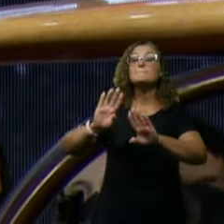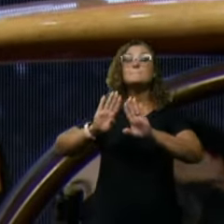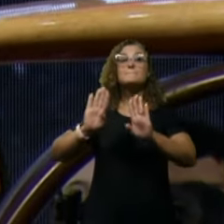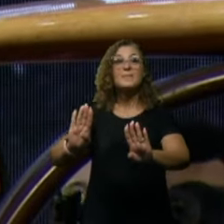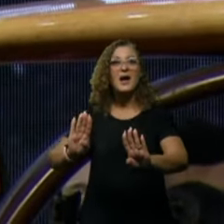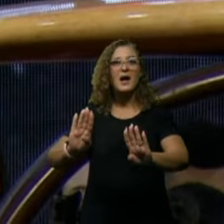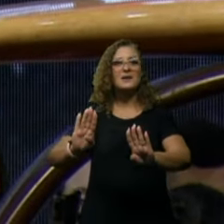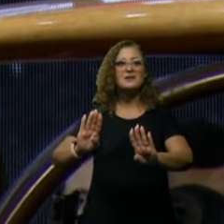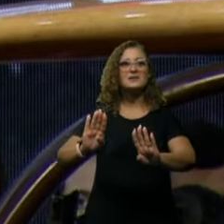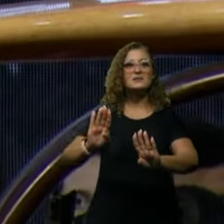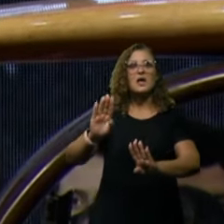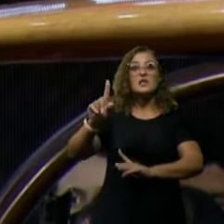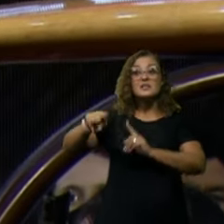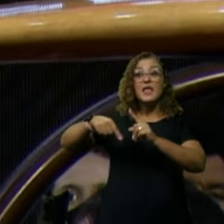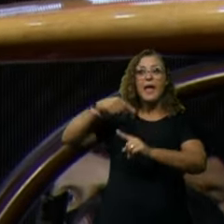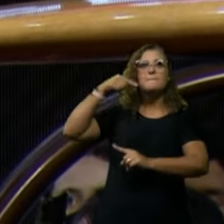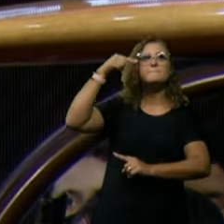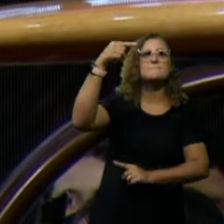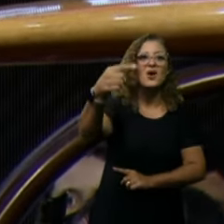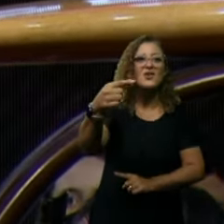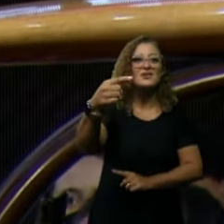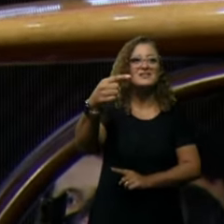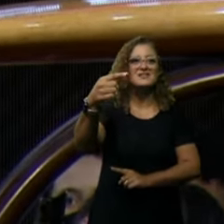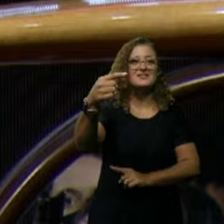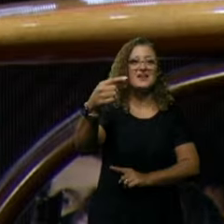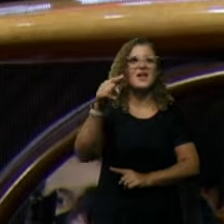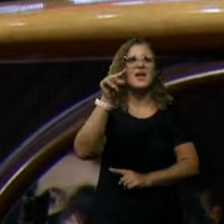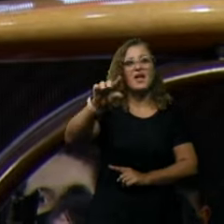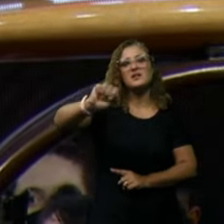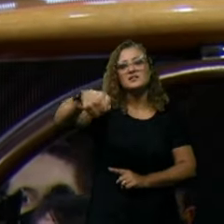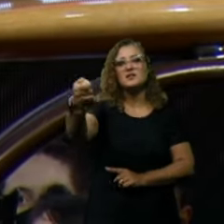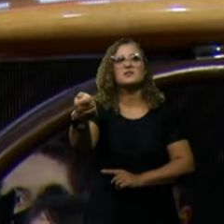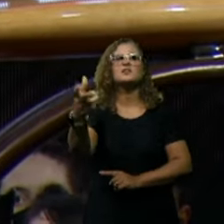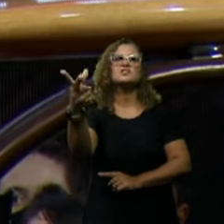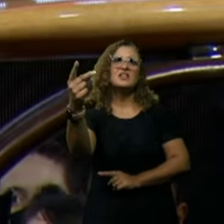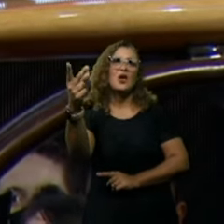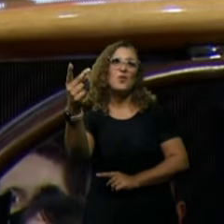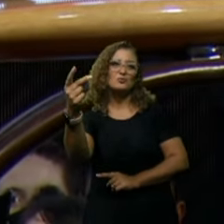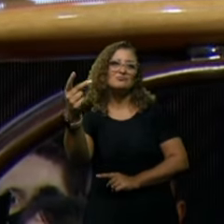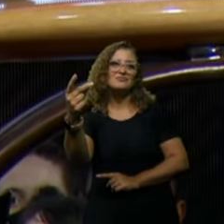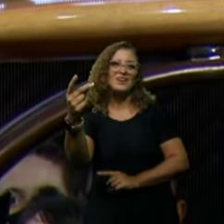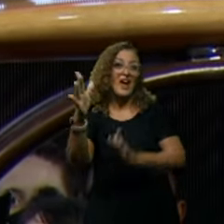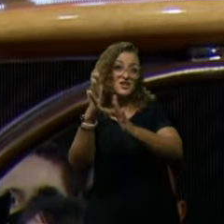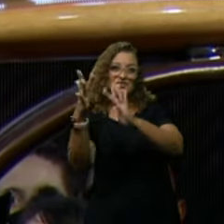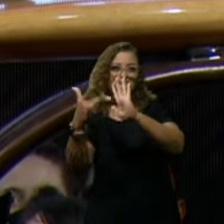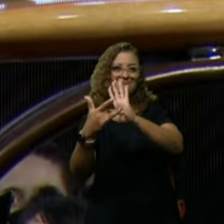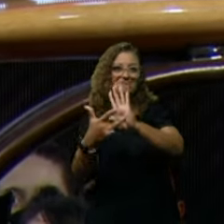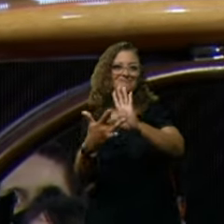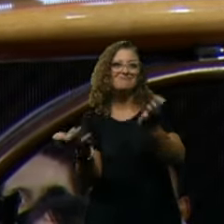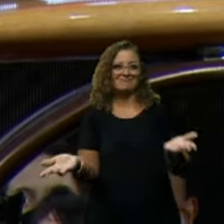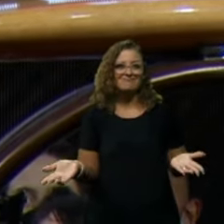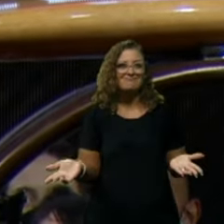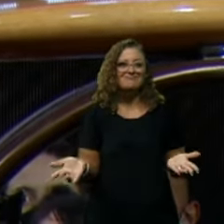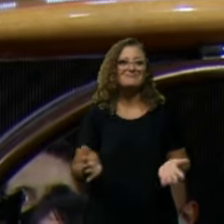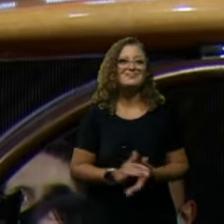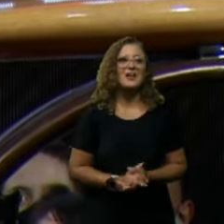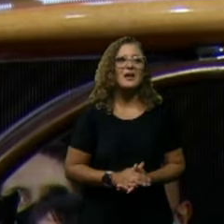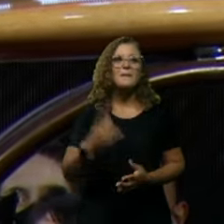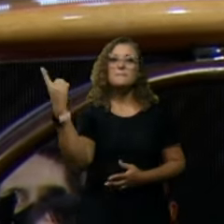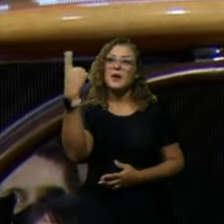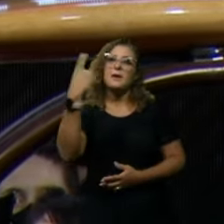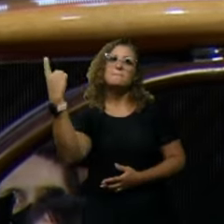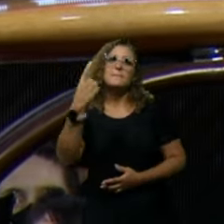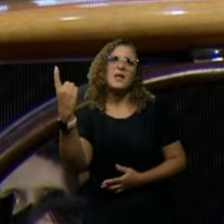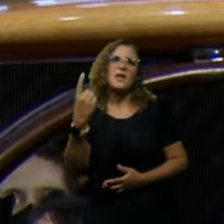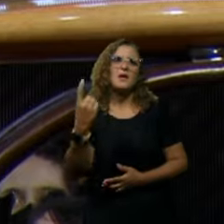se não é o primeiro então é o aí o autor da carta aos hebreus gente tira o primeiro é mas deixa o